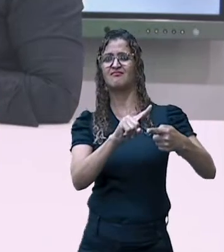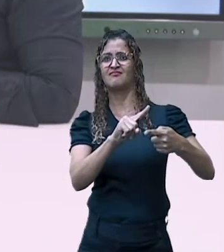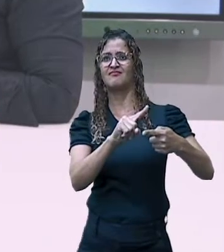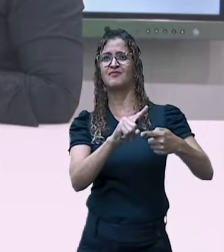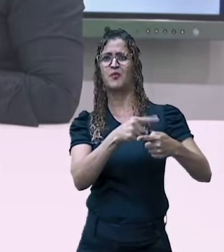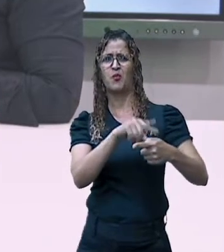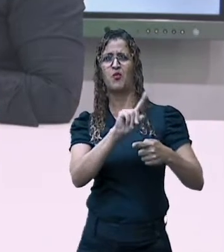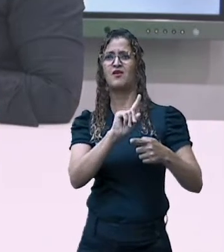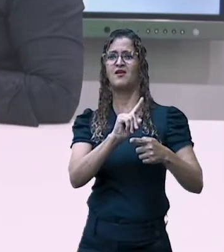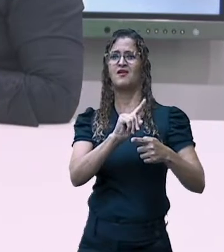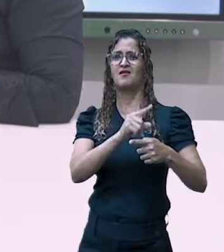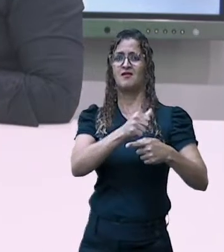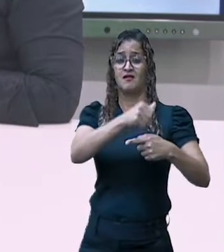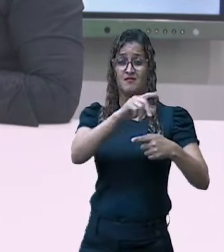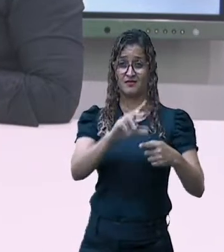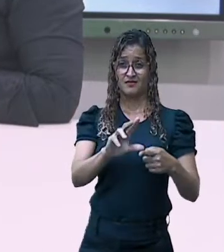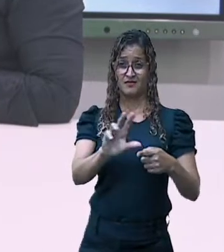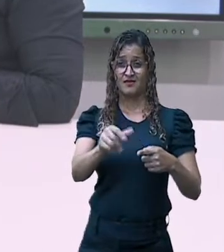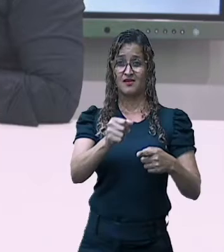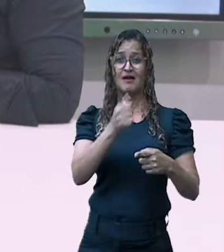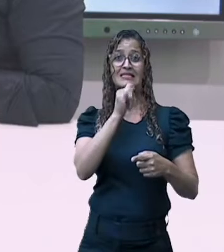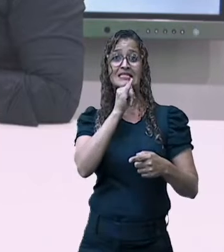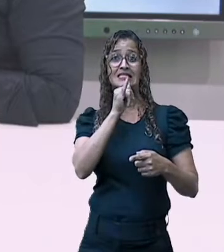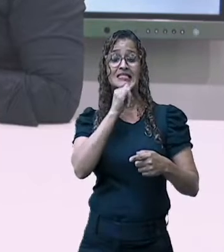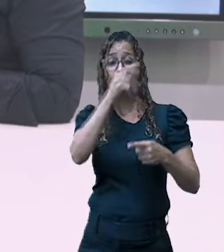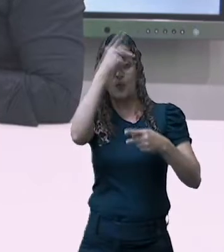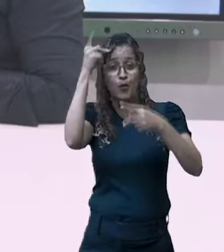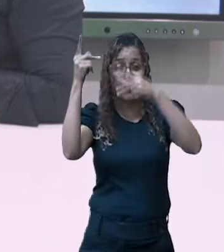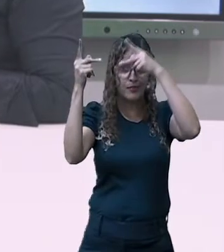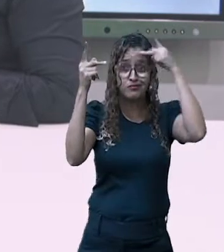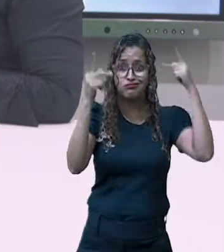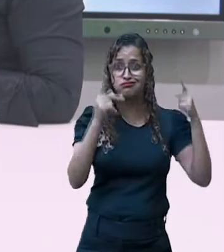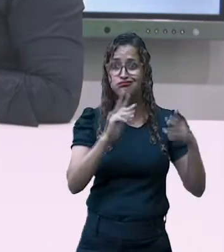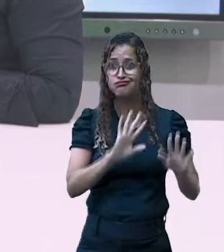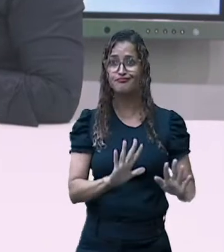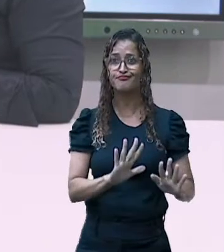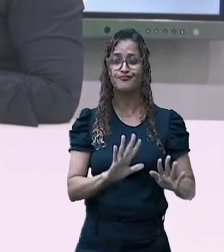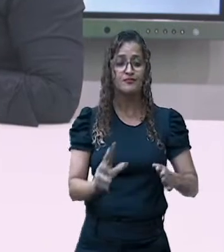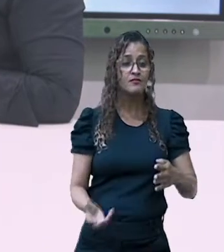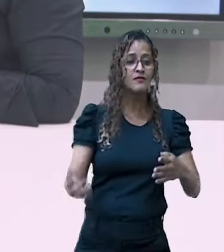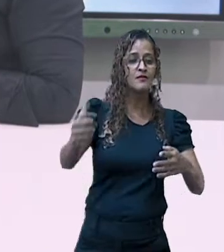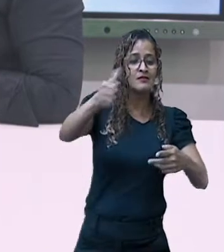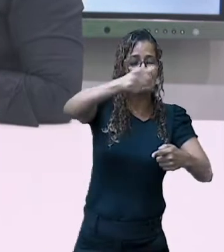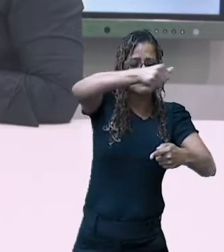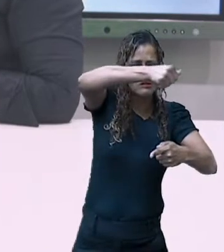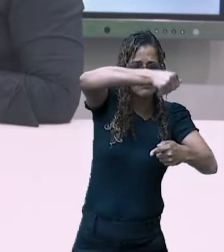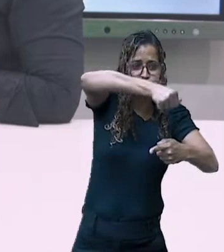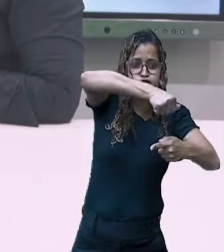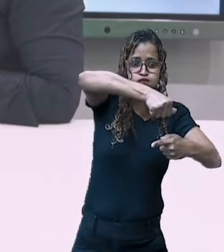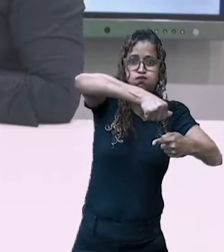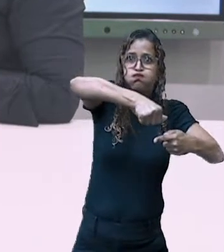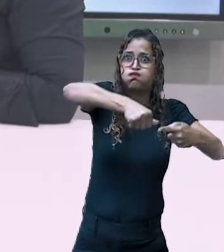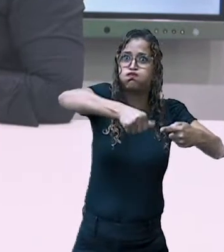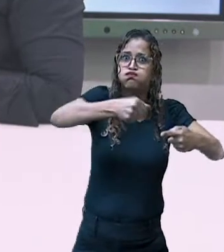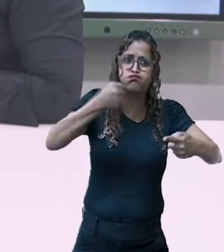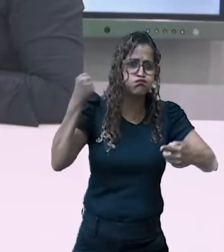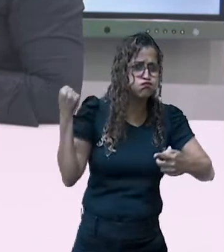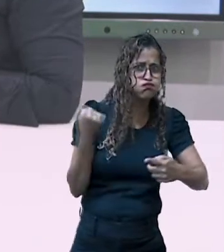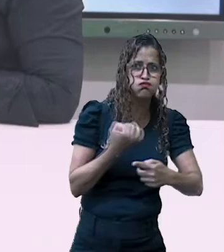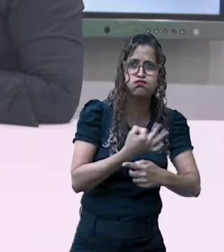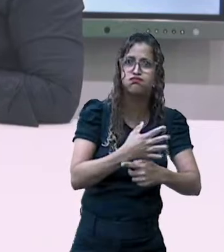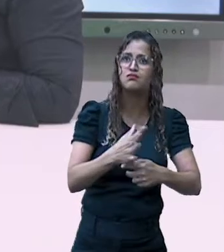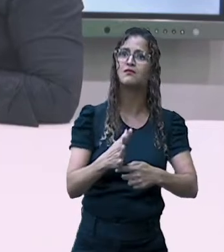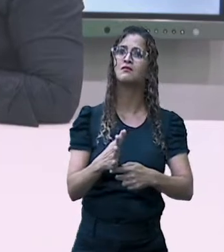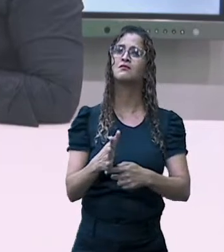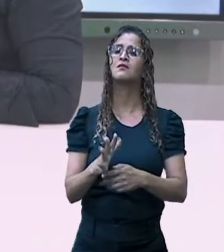aquelas pessoas que pegam a escova e espreme a pasta numa quantidade muito grande. Então, a gente vai começar sempre